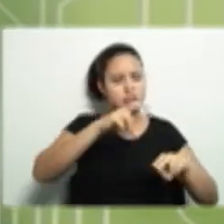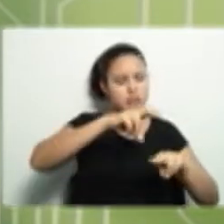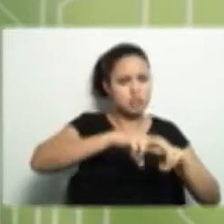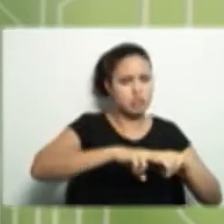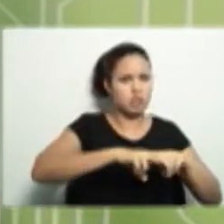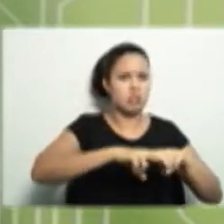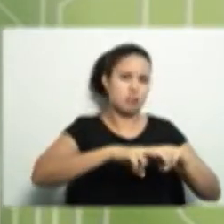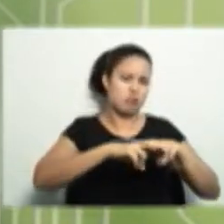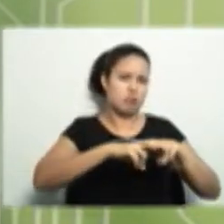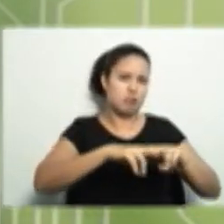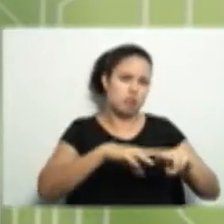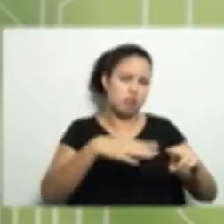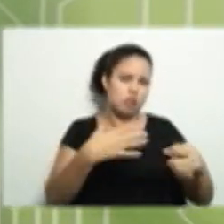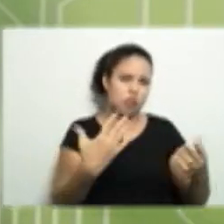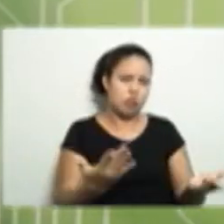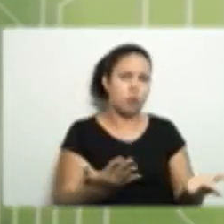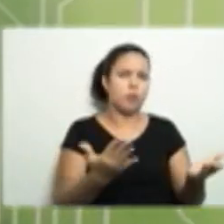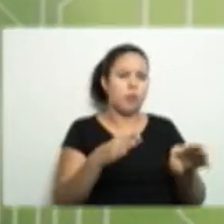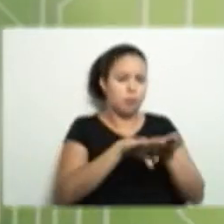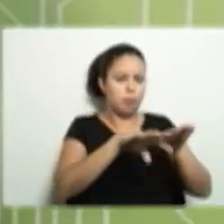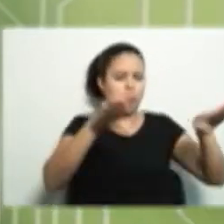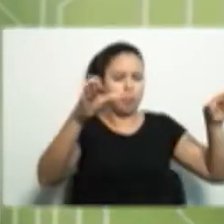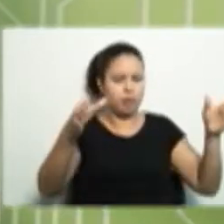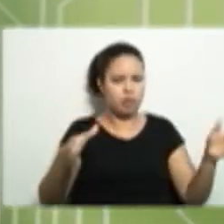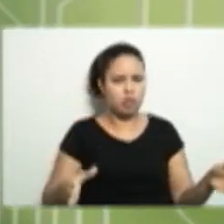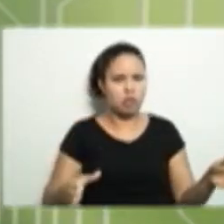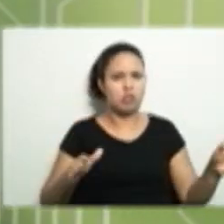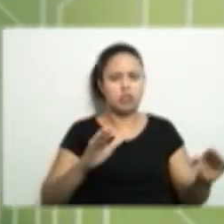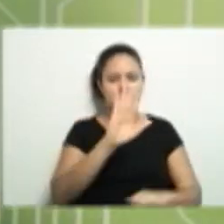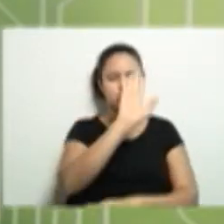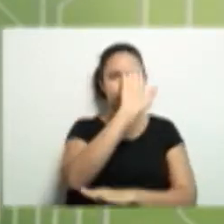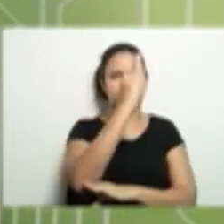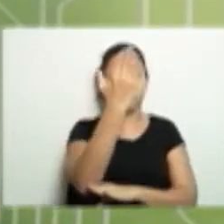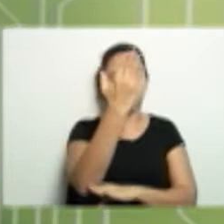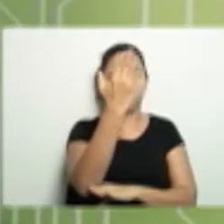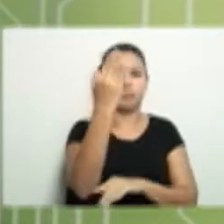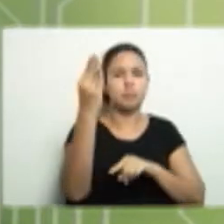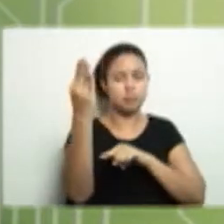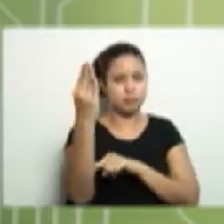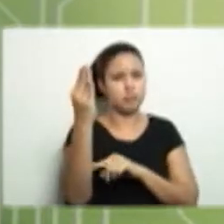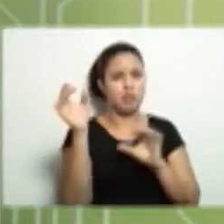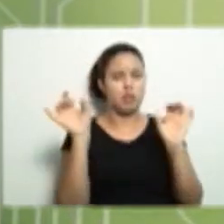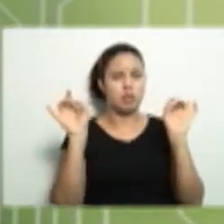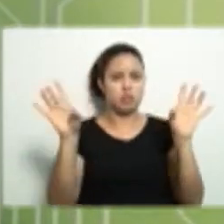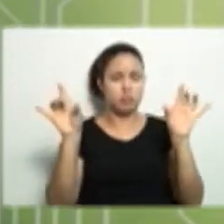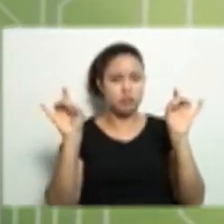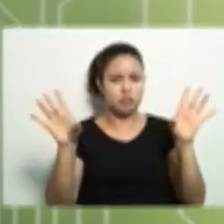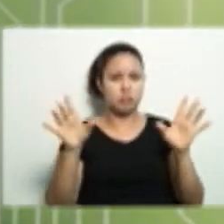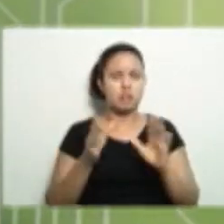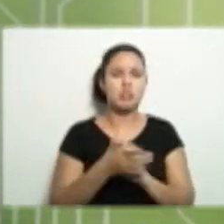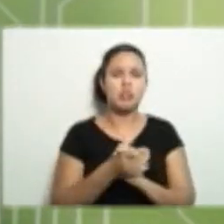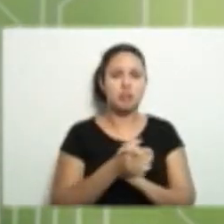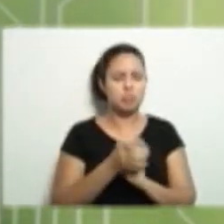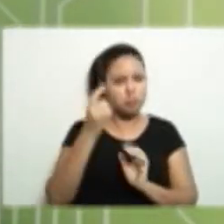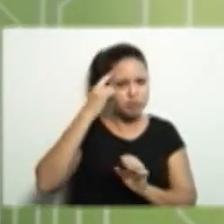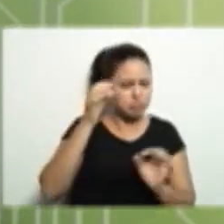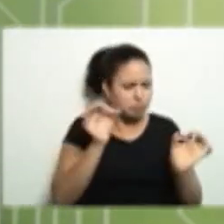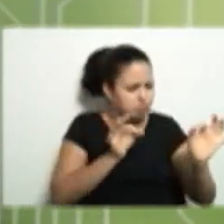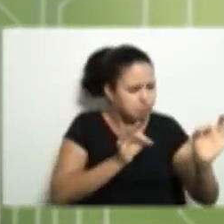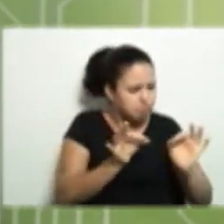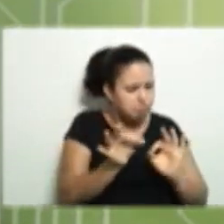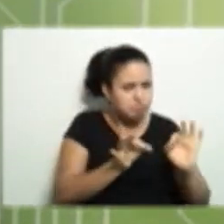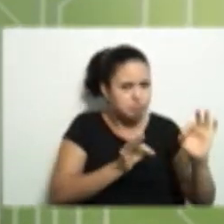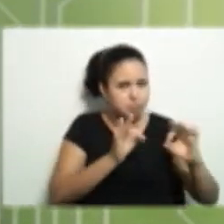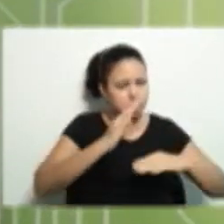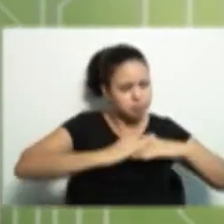madeiras especiais, às vezes com retalhos de madeiras, aproveitando alguns detalhes naturais da madeira, alguns